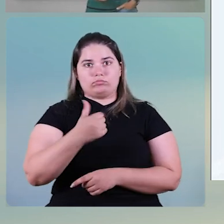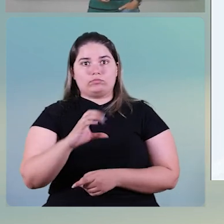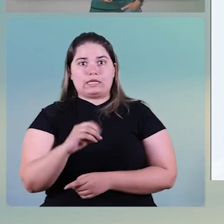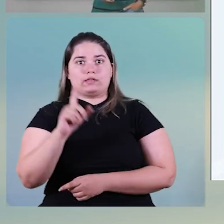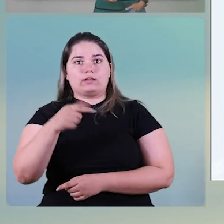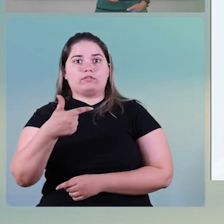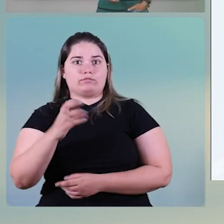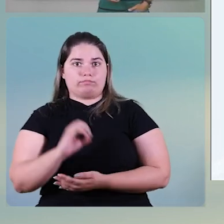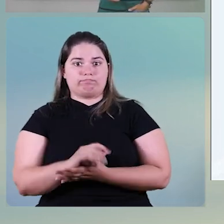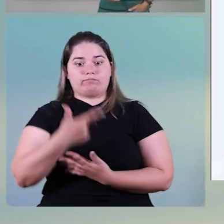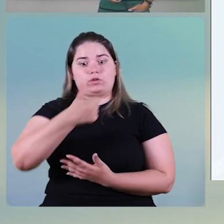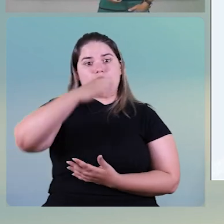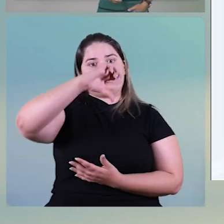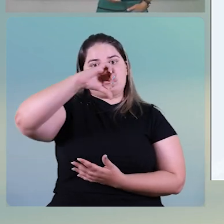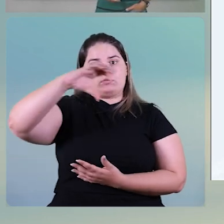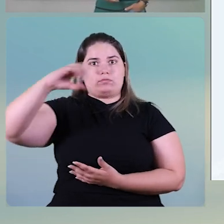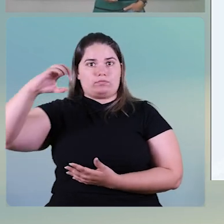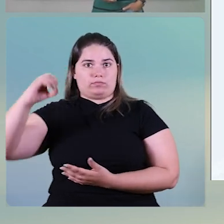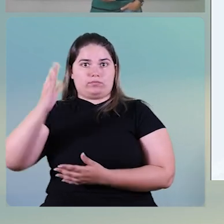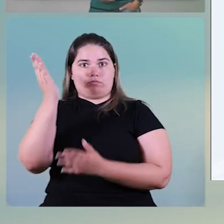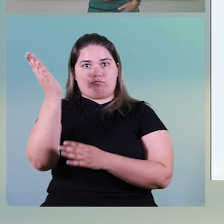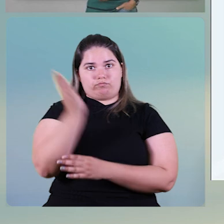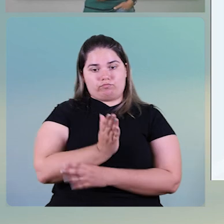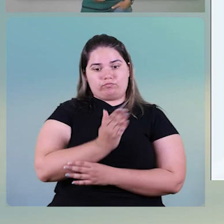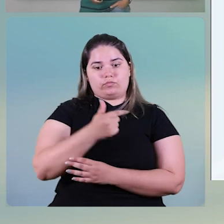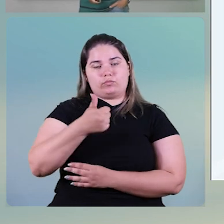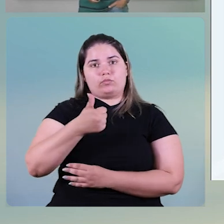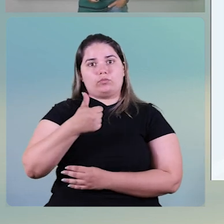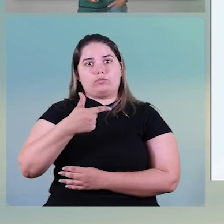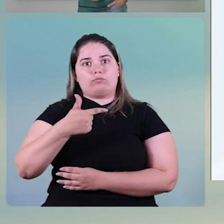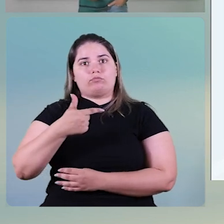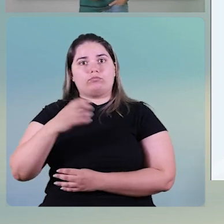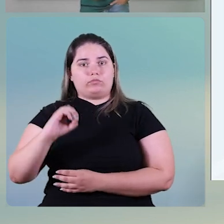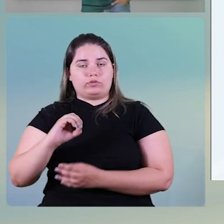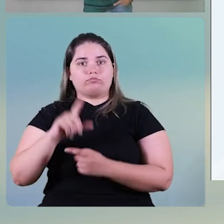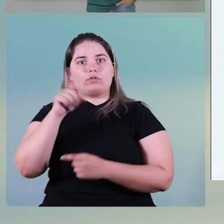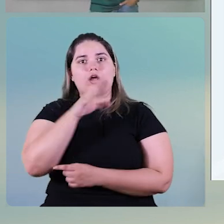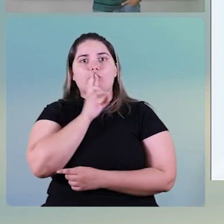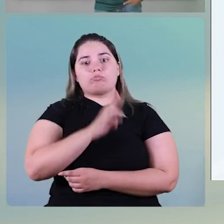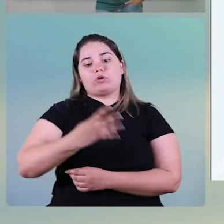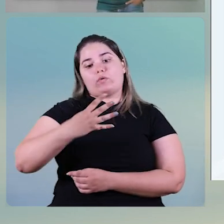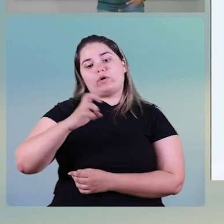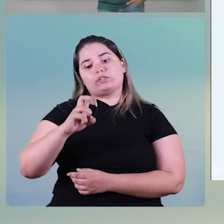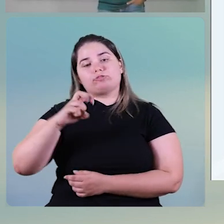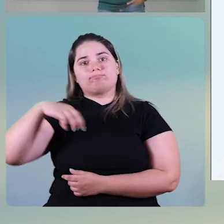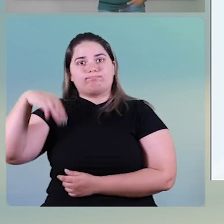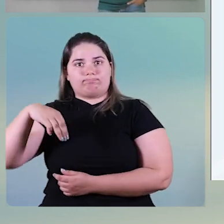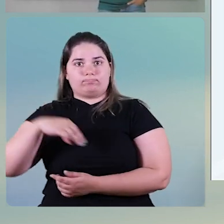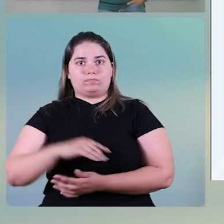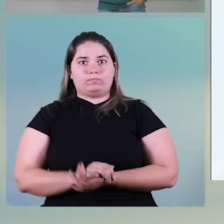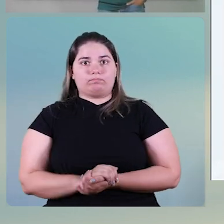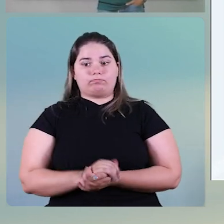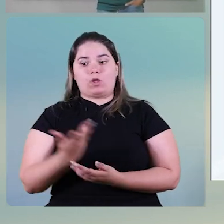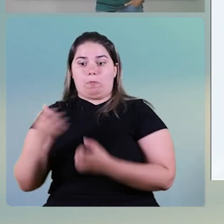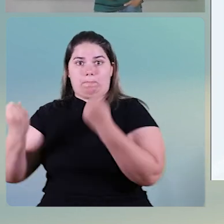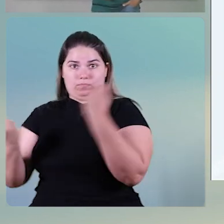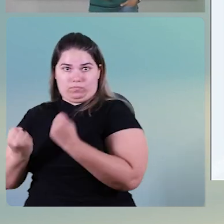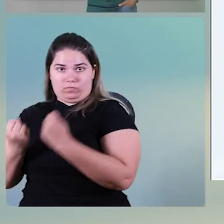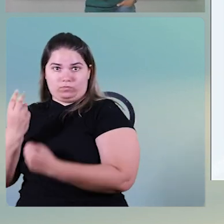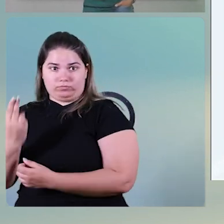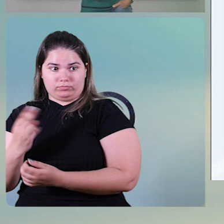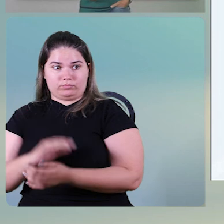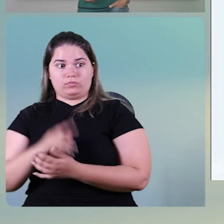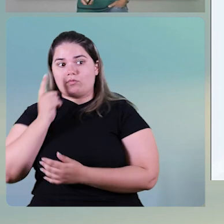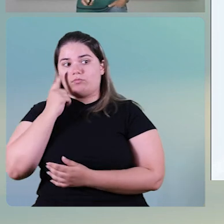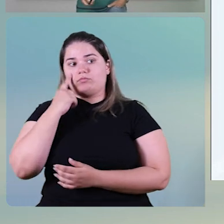900 dividido por 20 dá exatamente 45 metros. Para o carro 2, a distância D2 vai